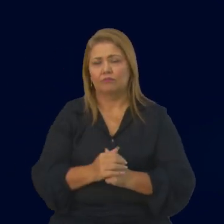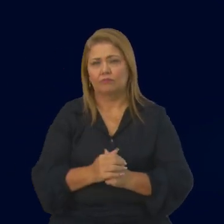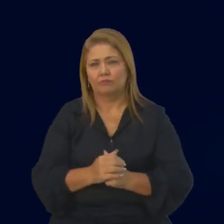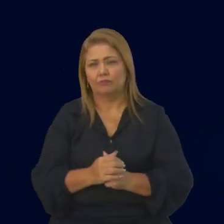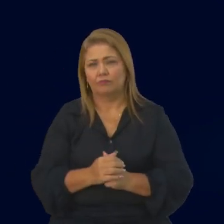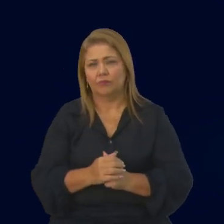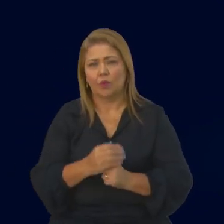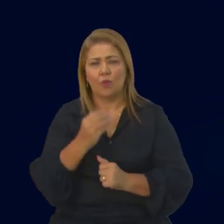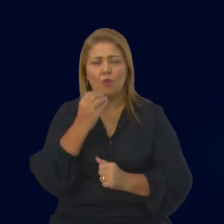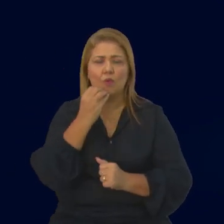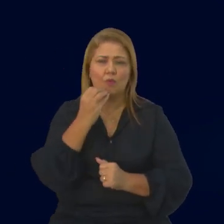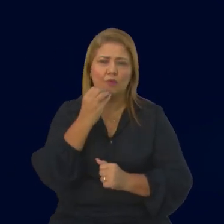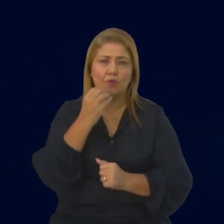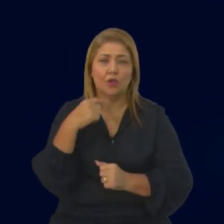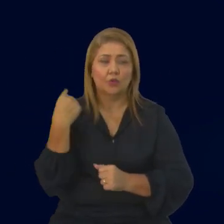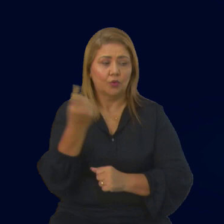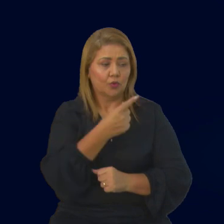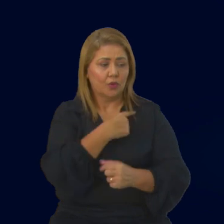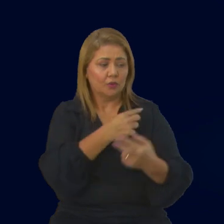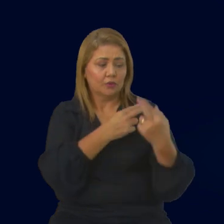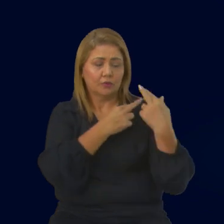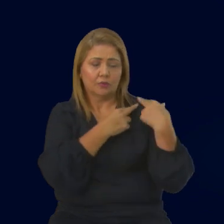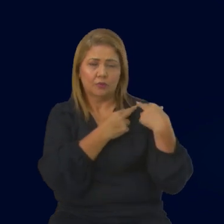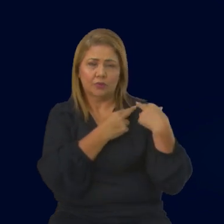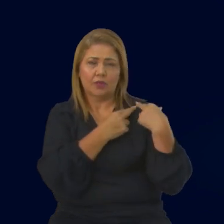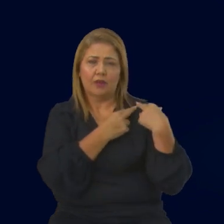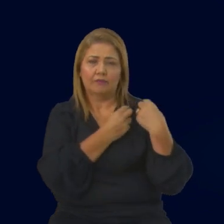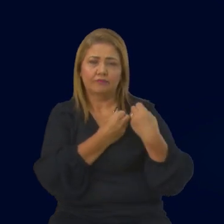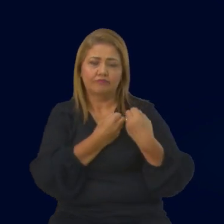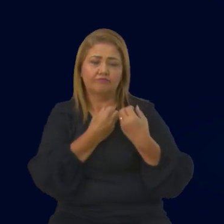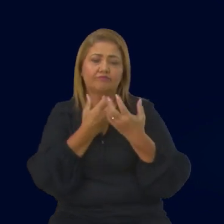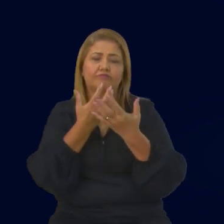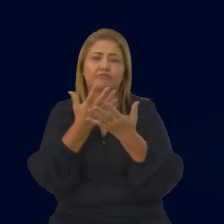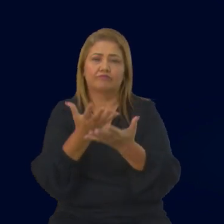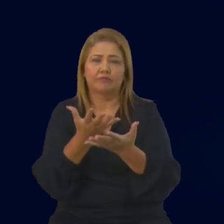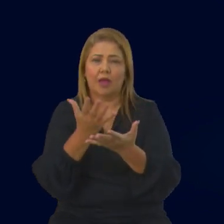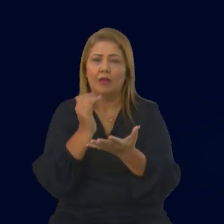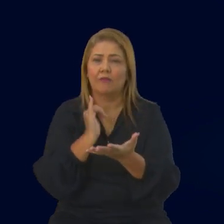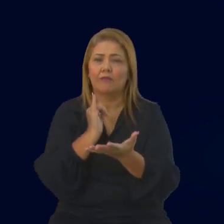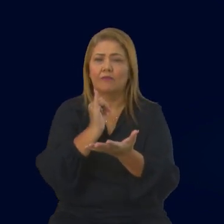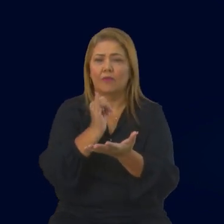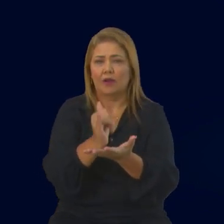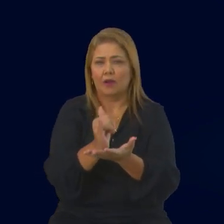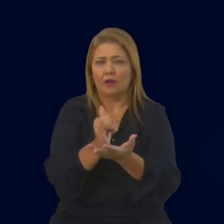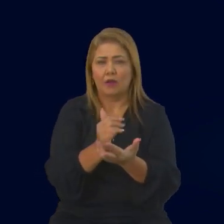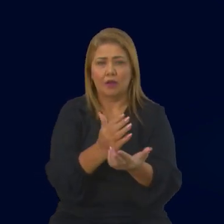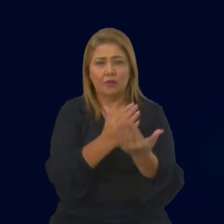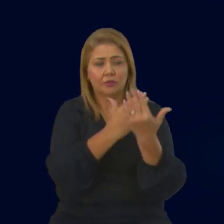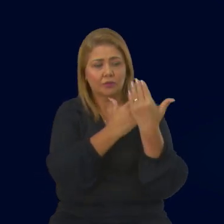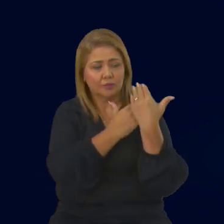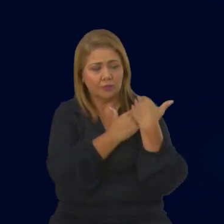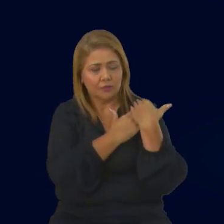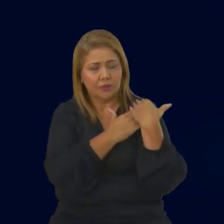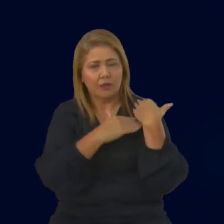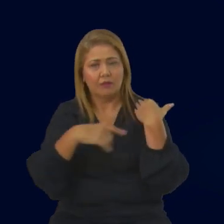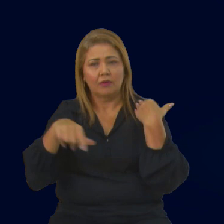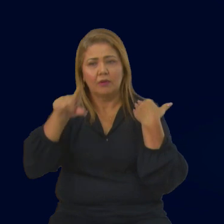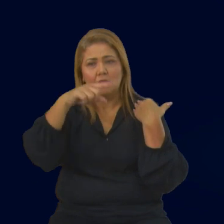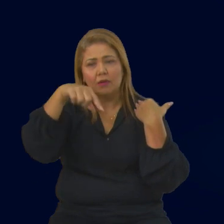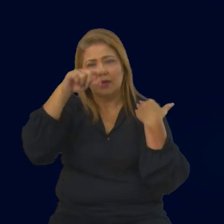Nós somos responsáveis pelo que nós falamos e corresponsáveis pelo que o outro entende.